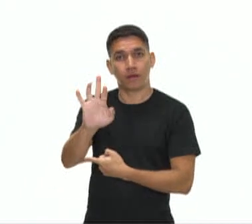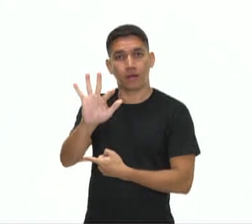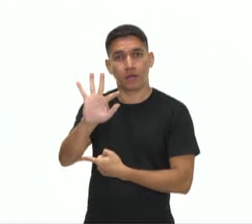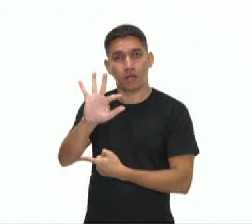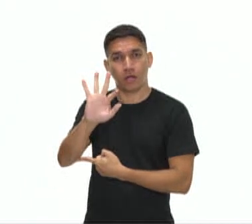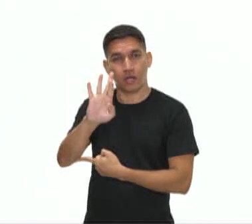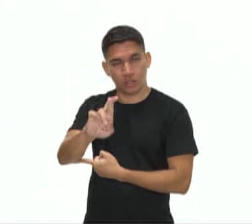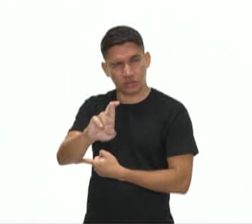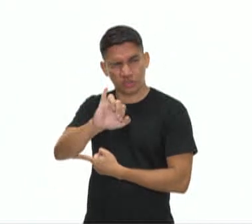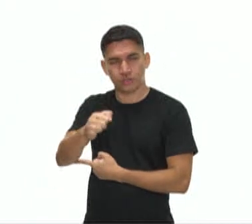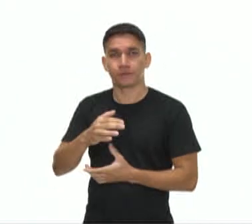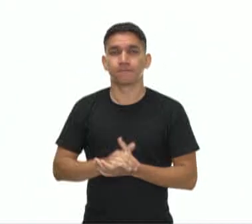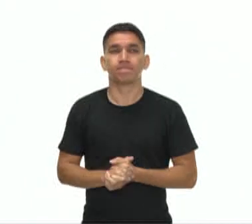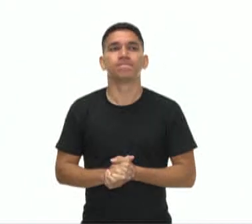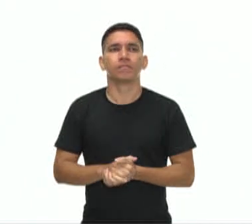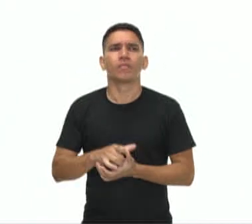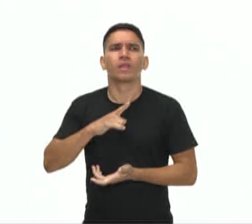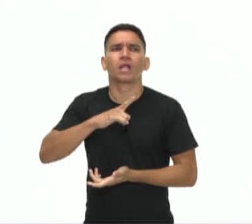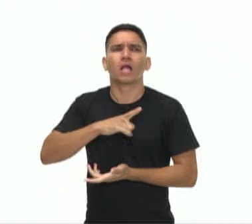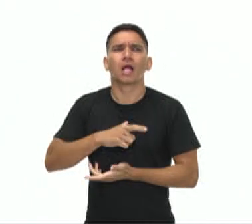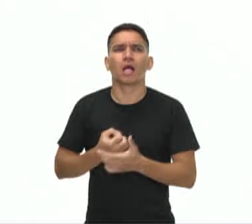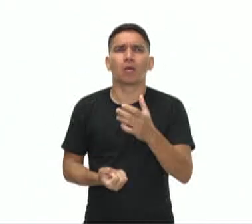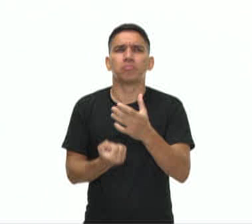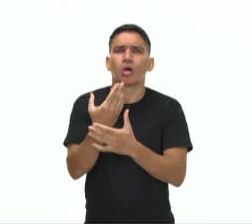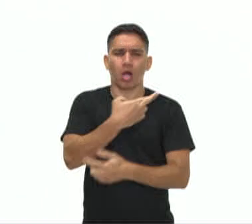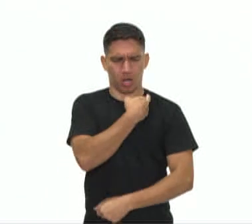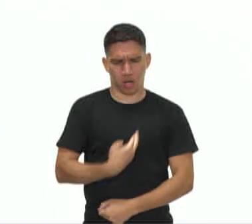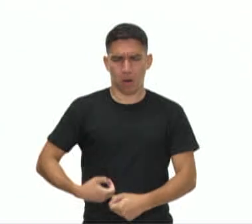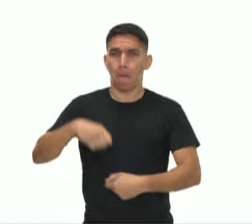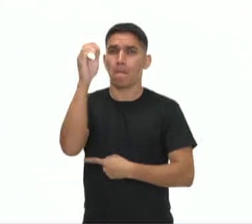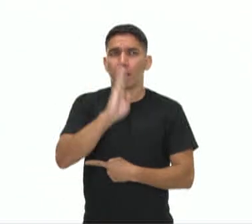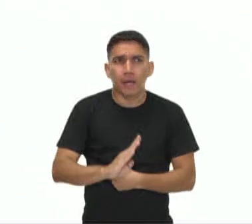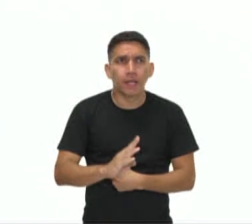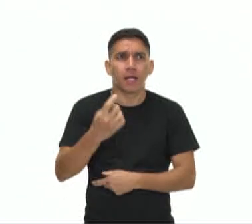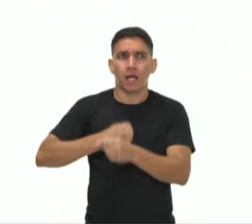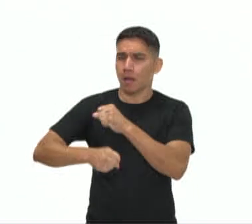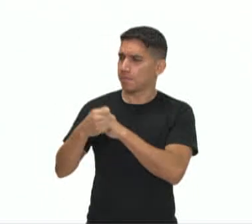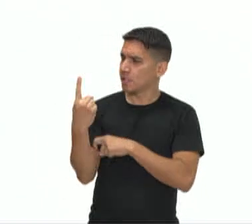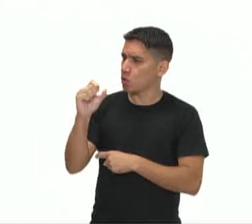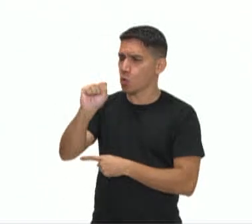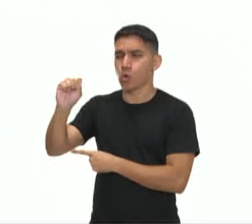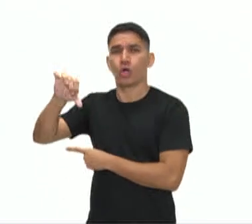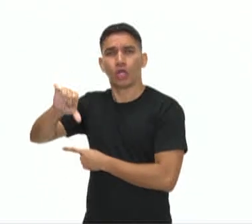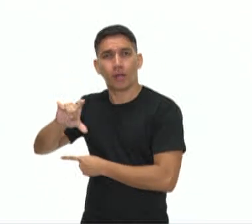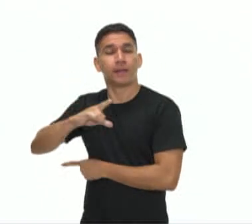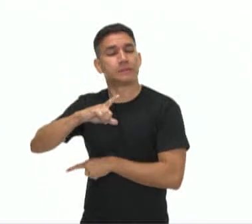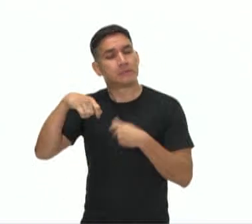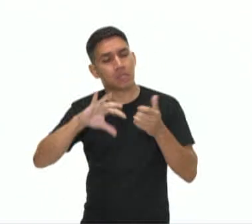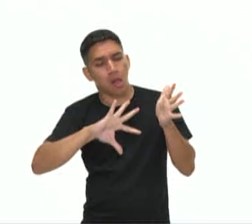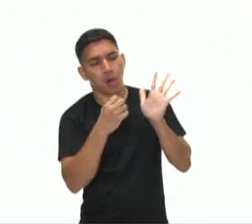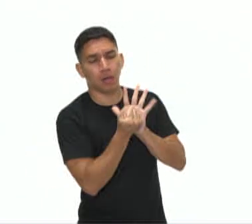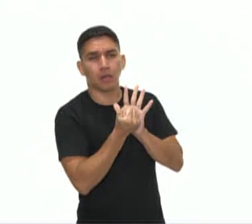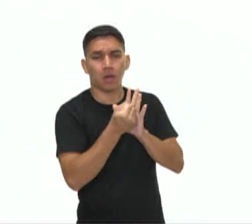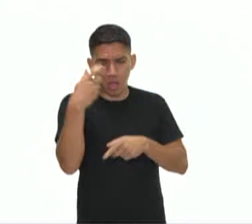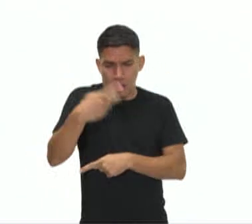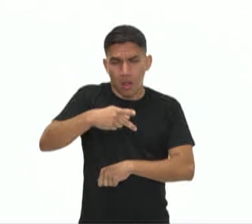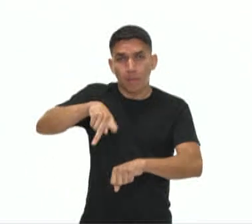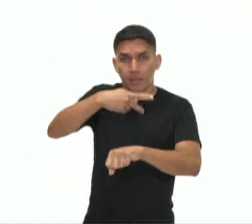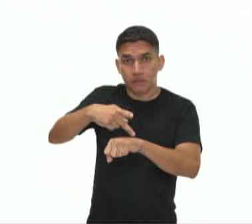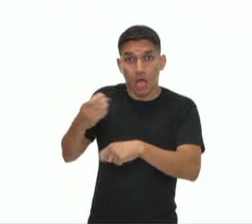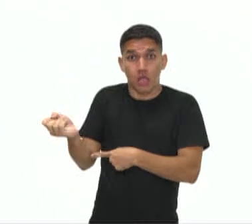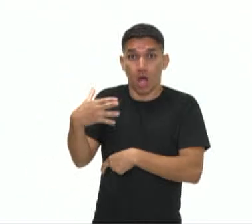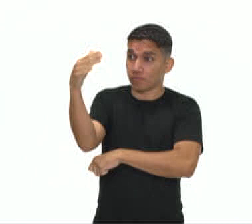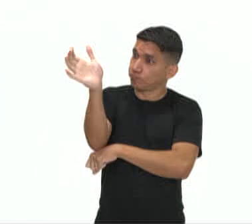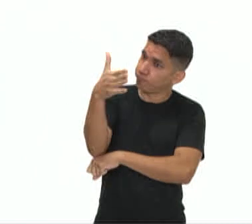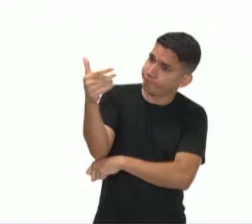em 1889, instituiu a necessidade de revisão dos símbolos nacionais. A nova bandeira, por